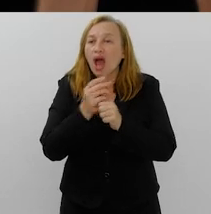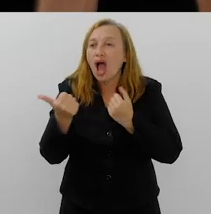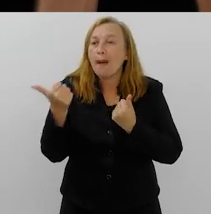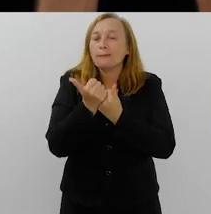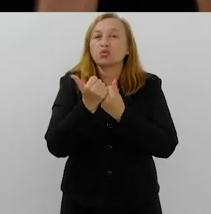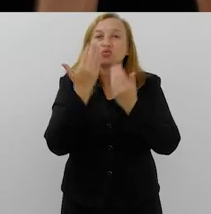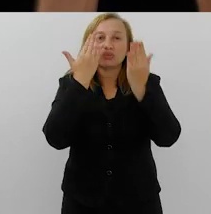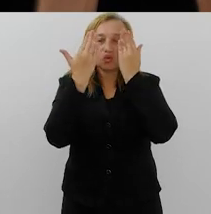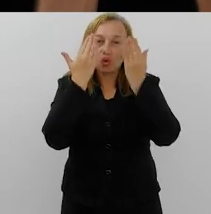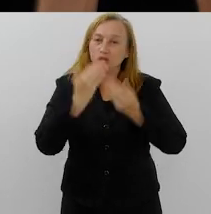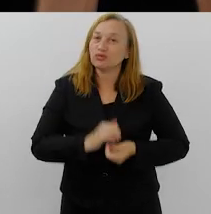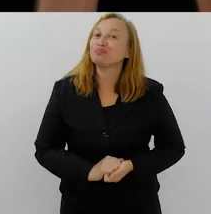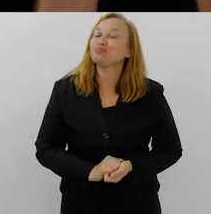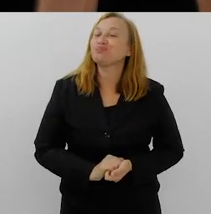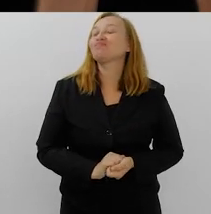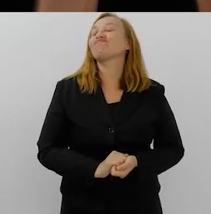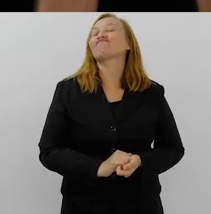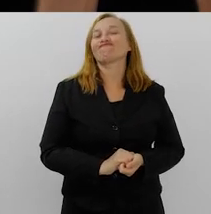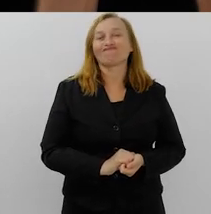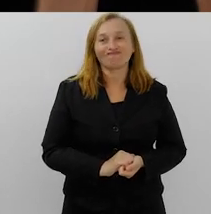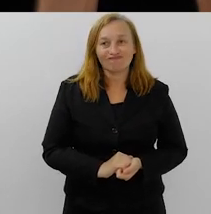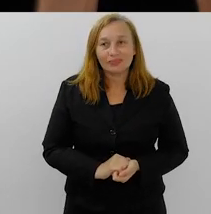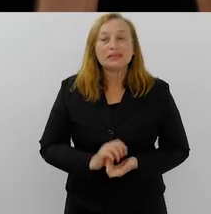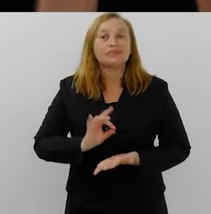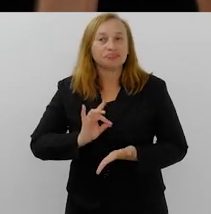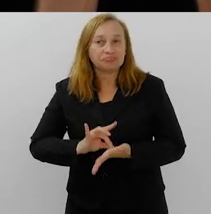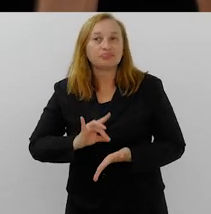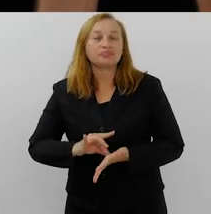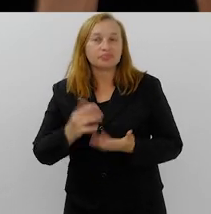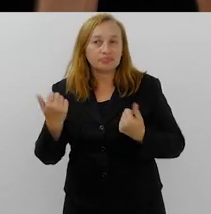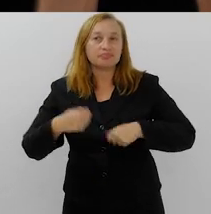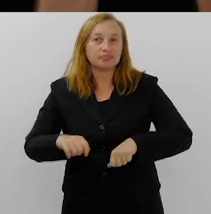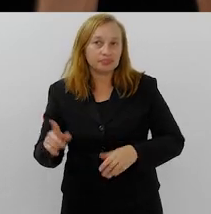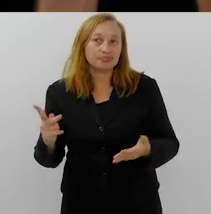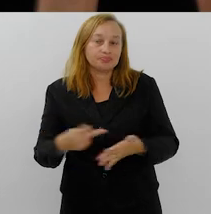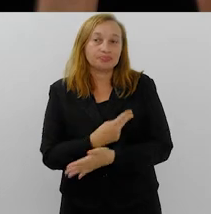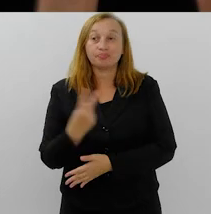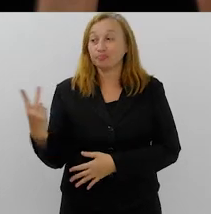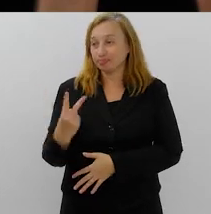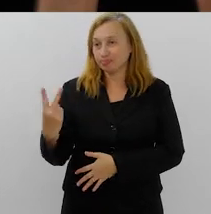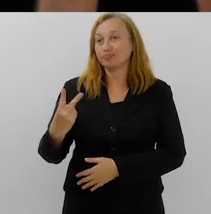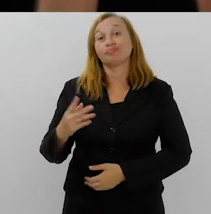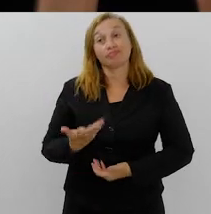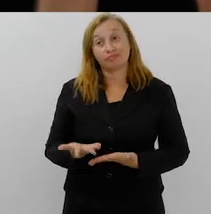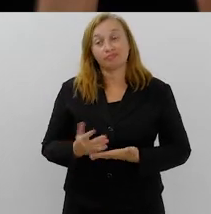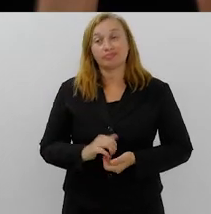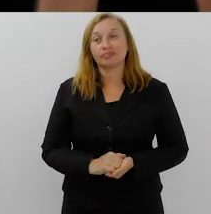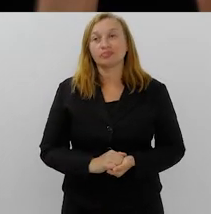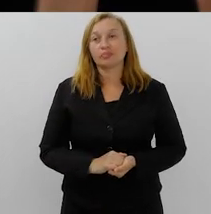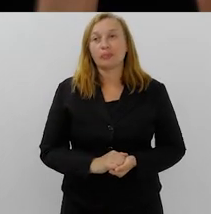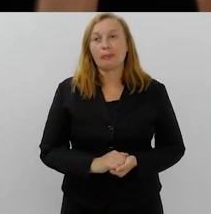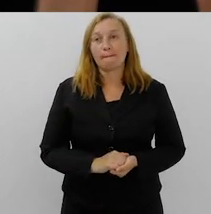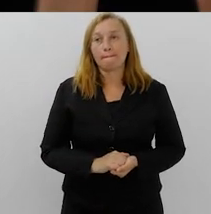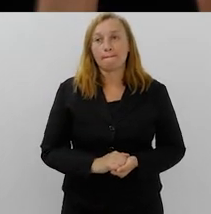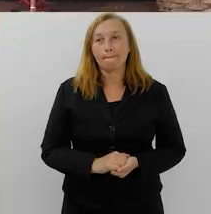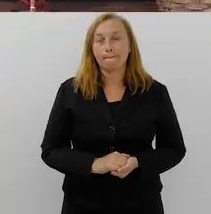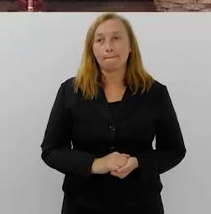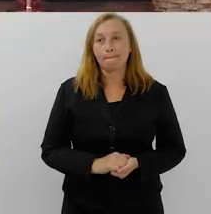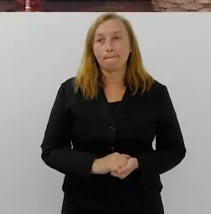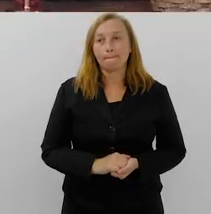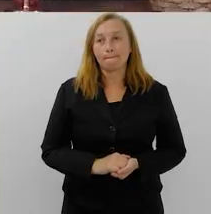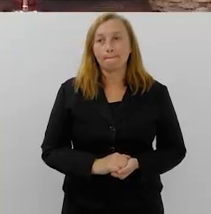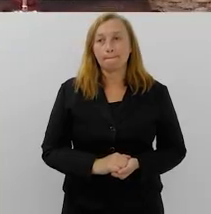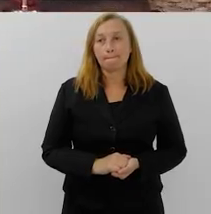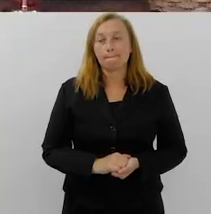homem procurar apoio psicológico que na verdade teria que acontecer pros dois